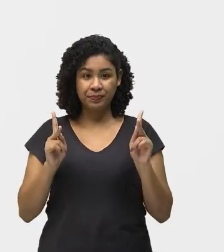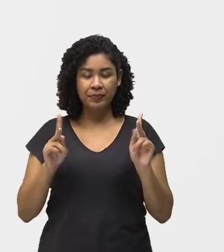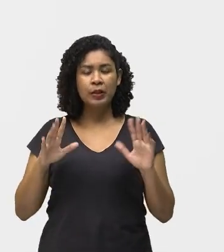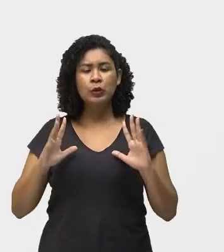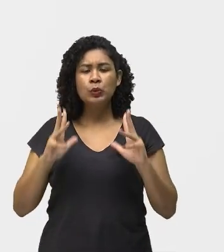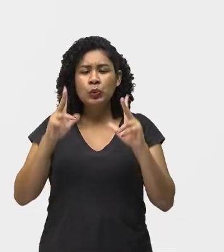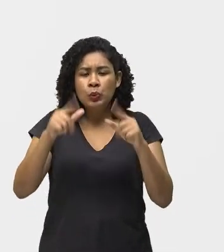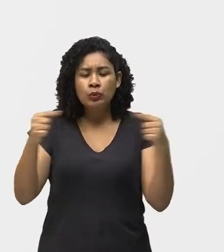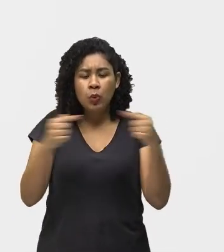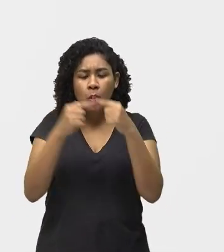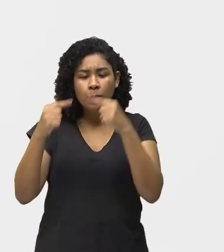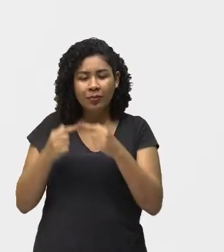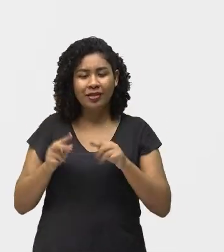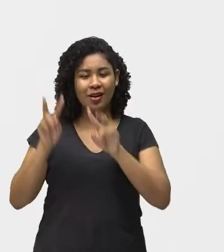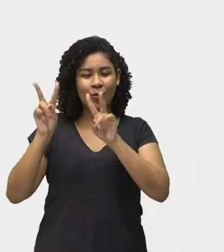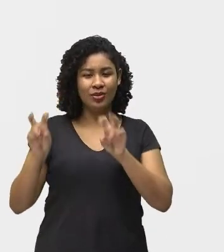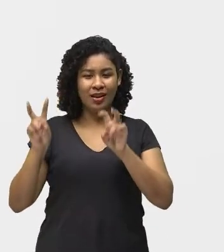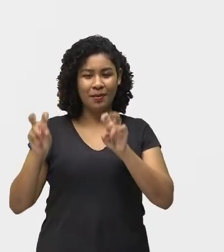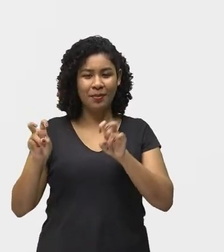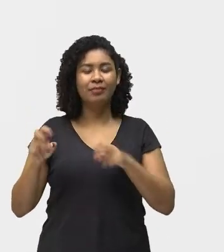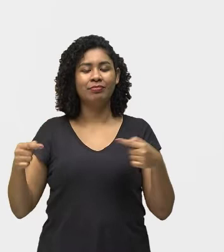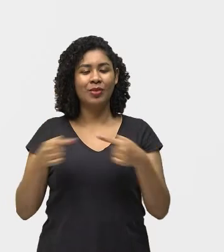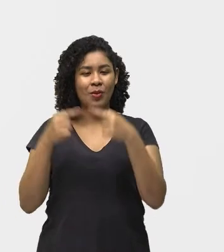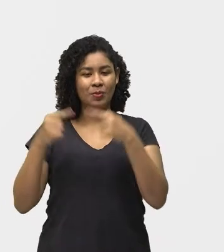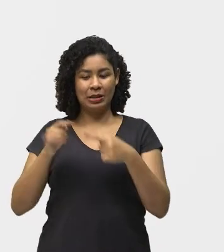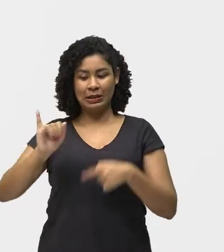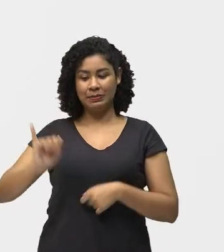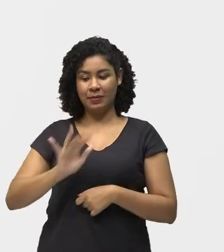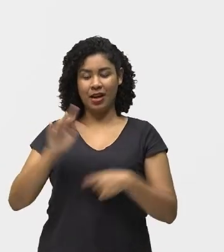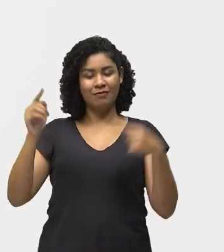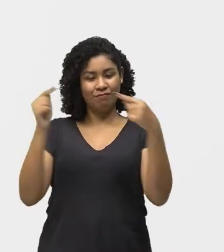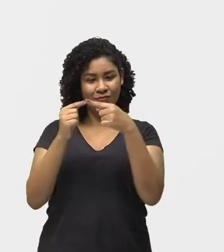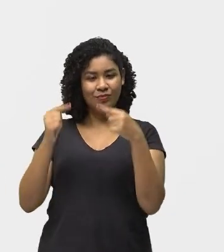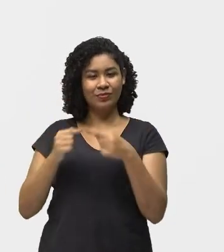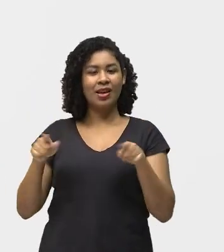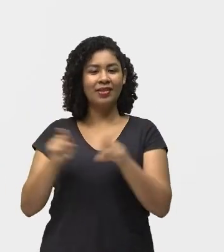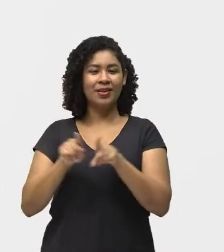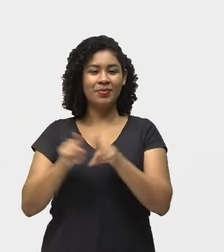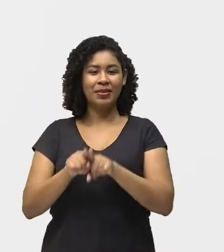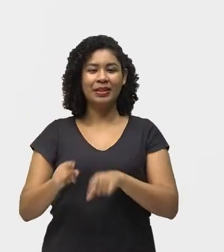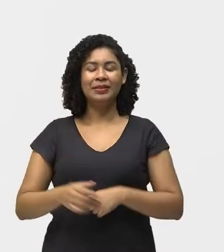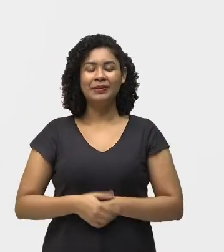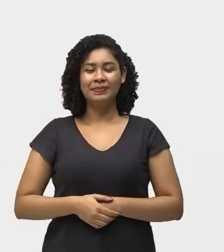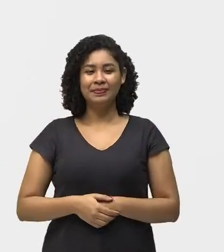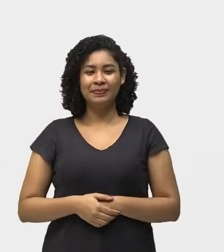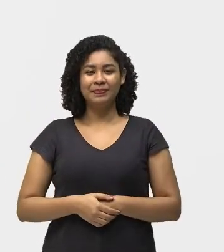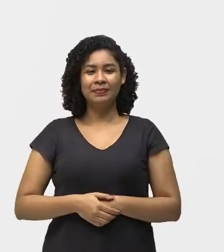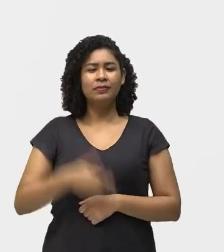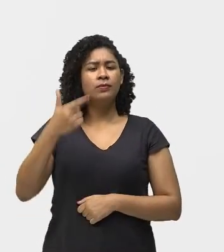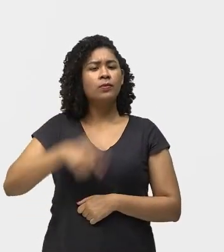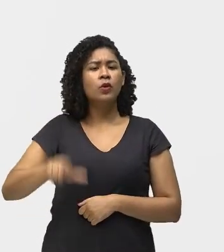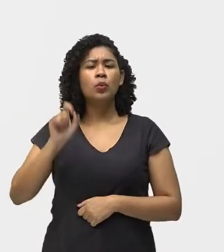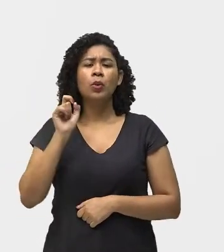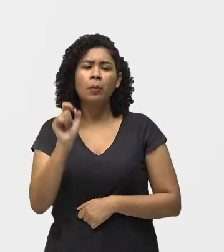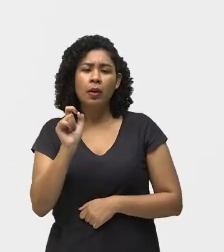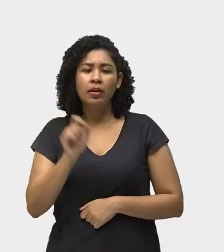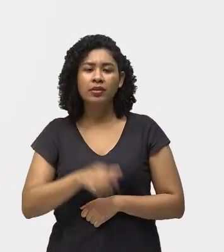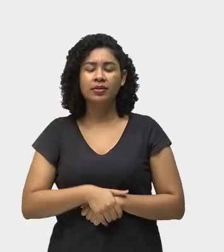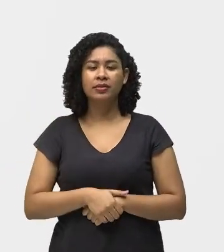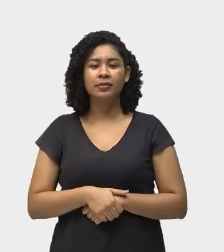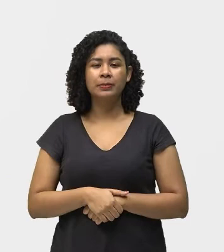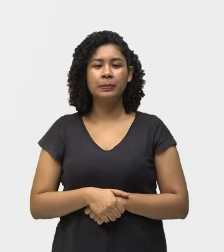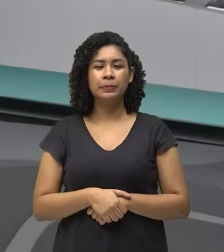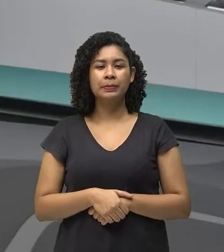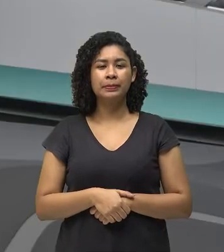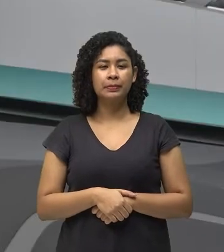relacionado ao nosso título. A imagem confere também com o título que a gente viu. O que mais que nós temos sobre esse texto? Vamos ver